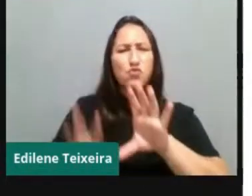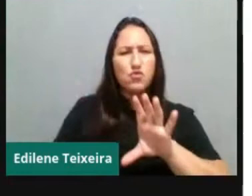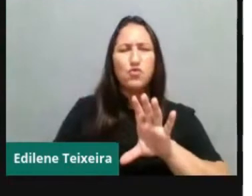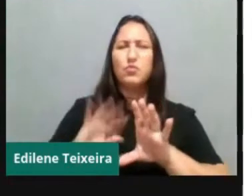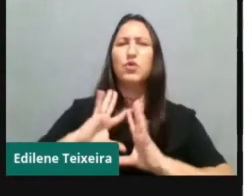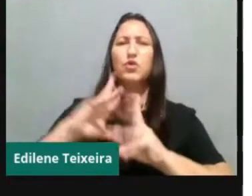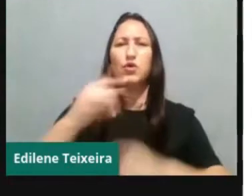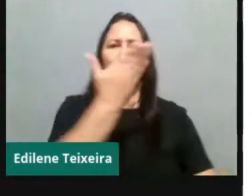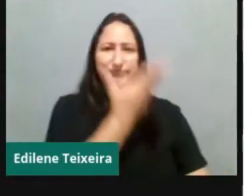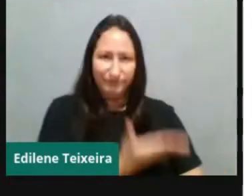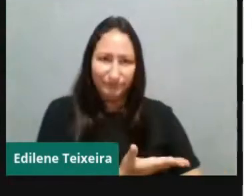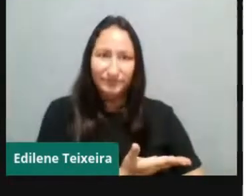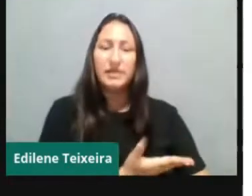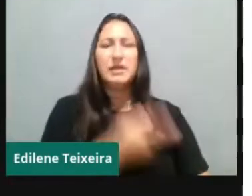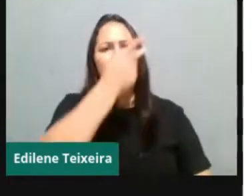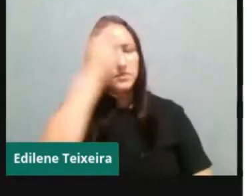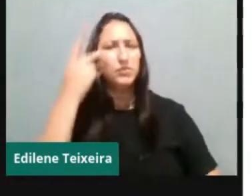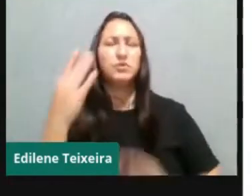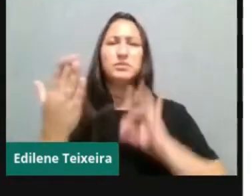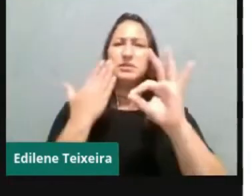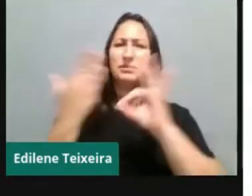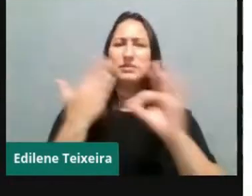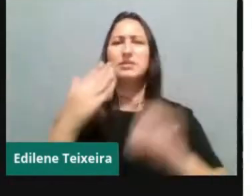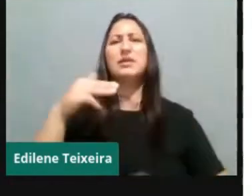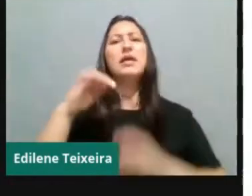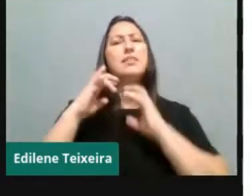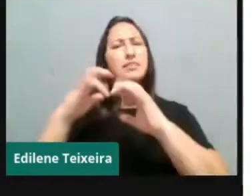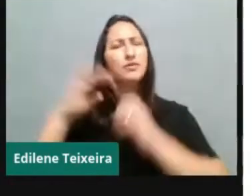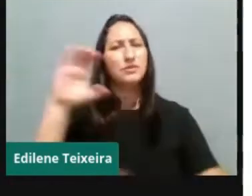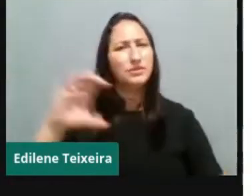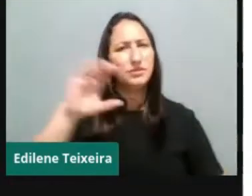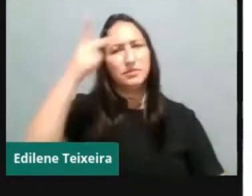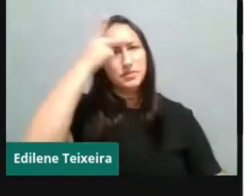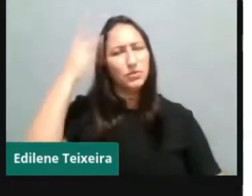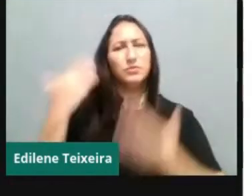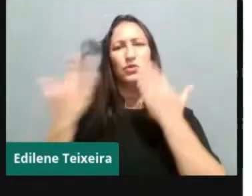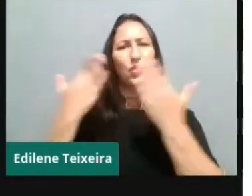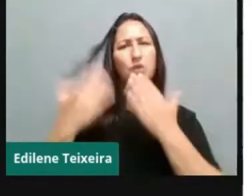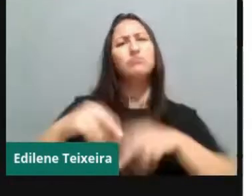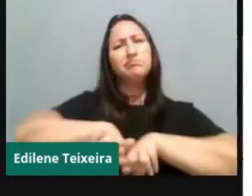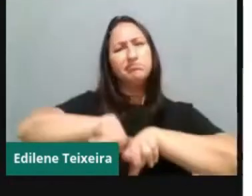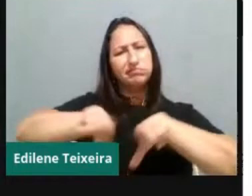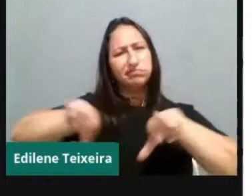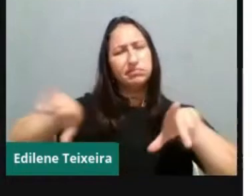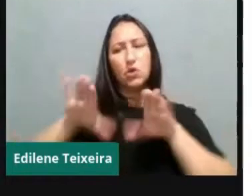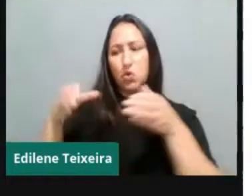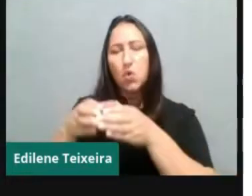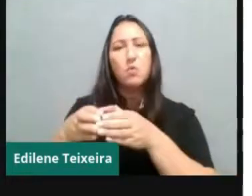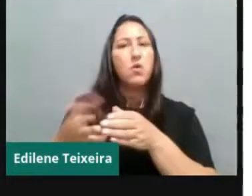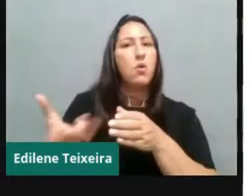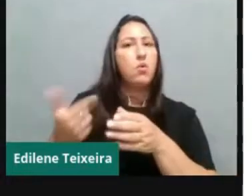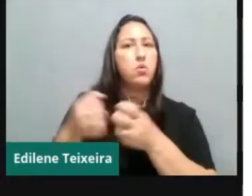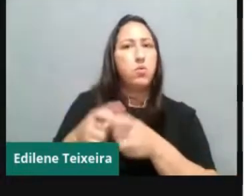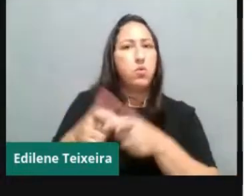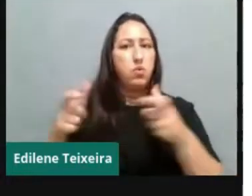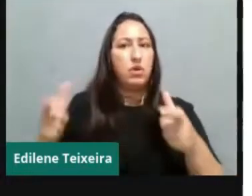Psicovida, psiquiatras, neurocientistas, epidemiologistas, psicólogos, uma equipe muito grande. E nós estamos usando machine learning